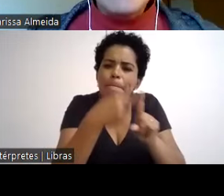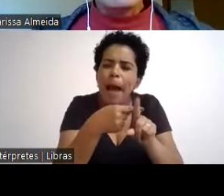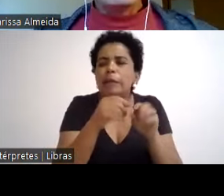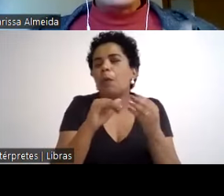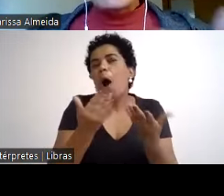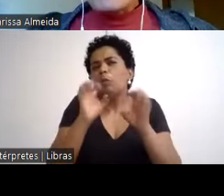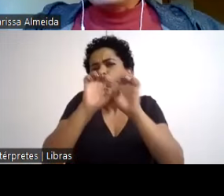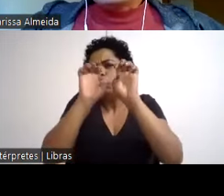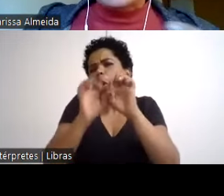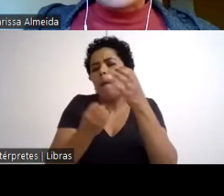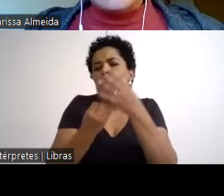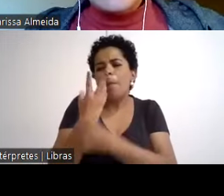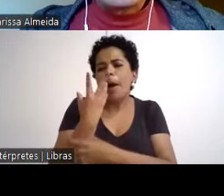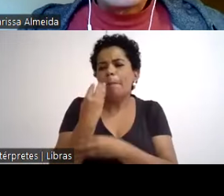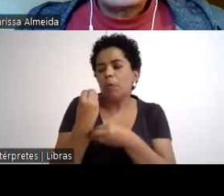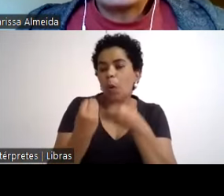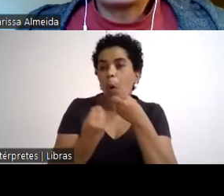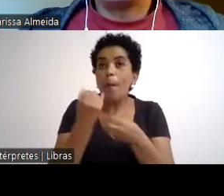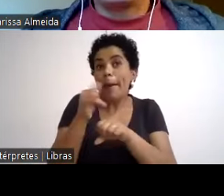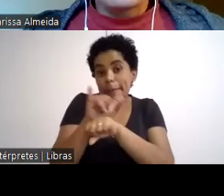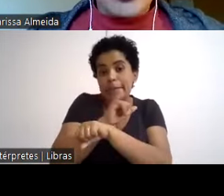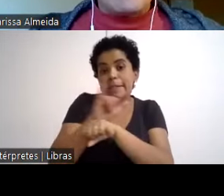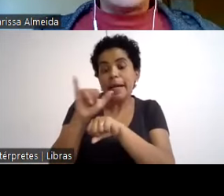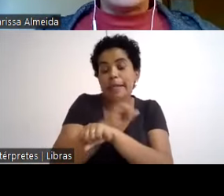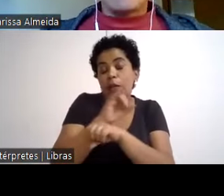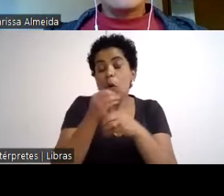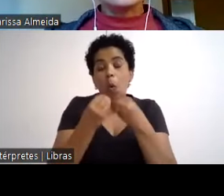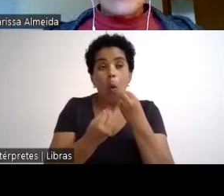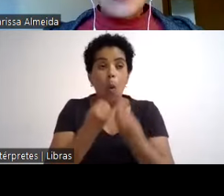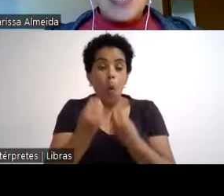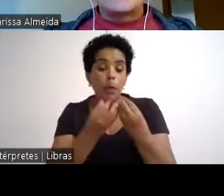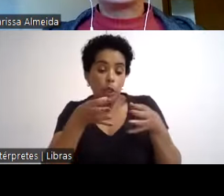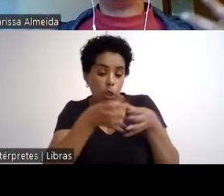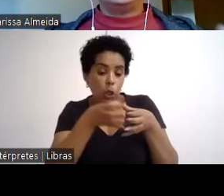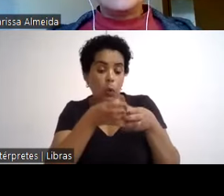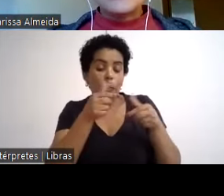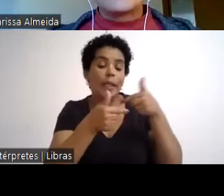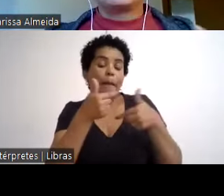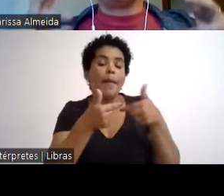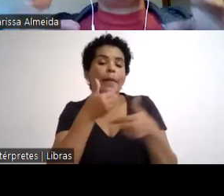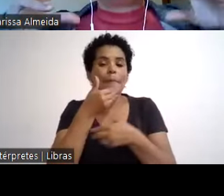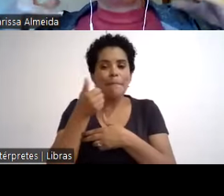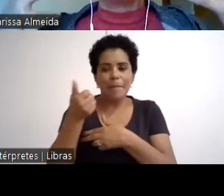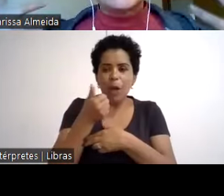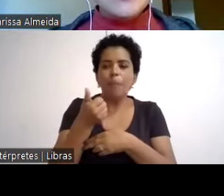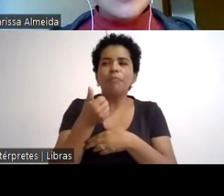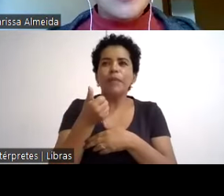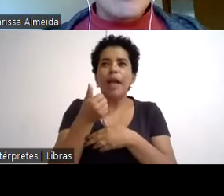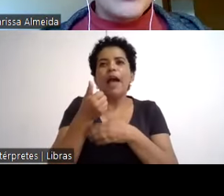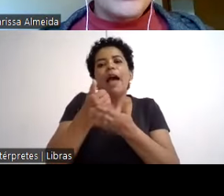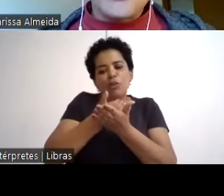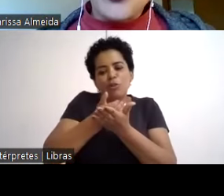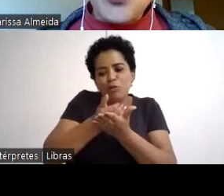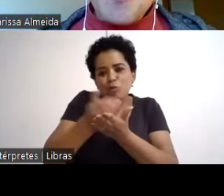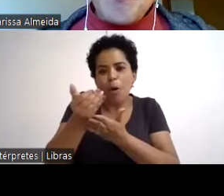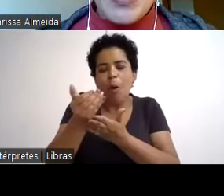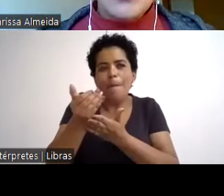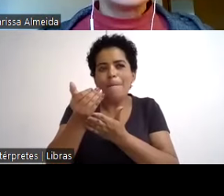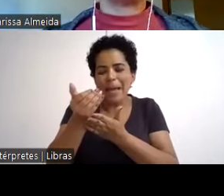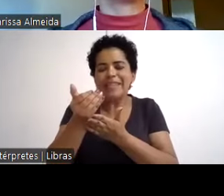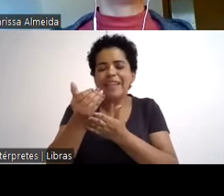criar, ver como é que esse grupo funciona melhor. E aí, a partir disso, a gente começa a desenhar uma